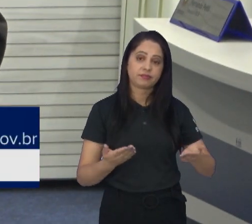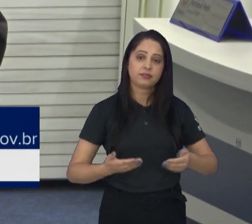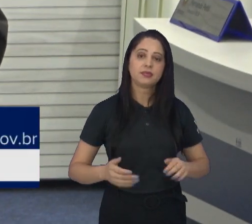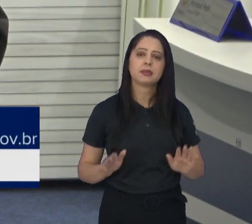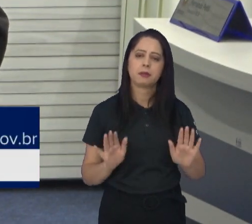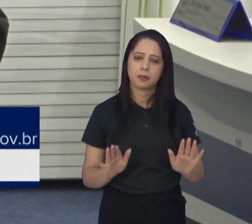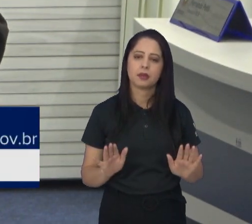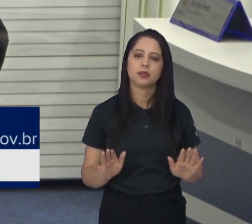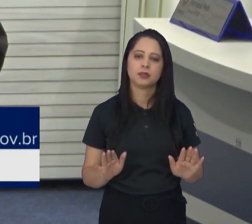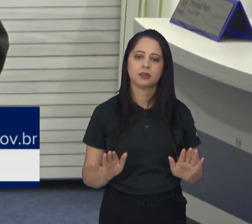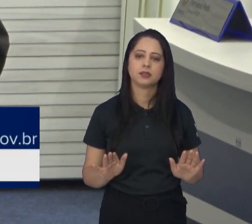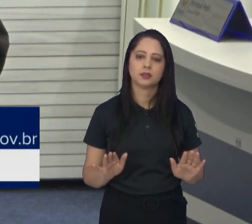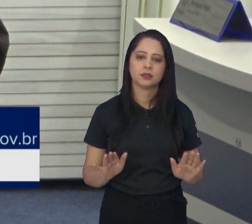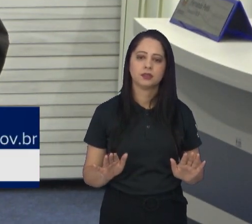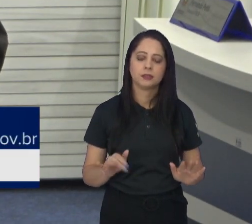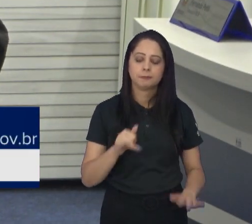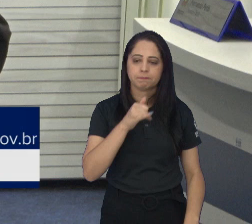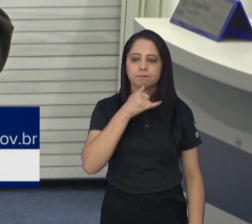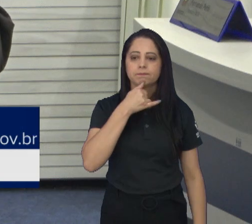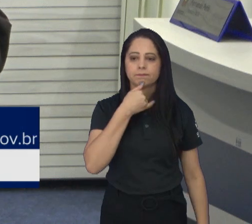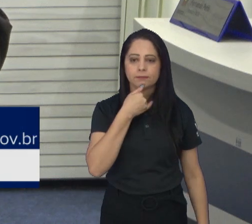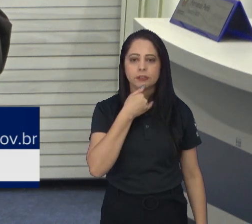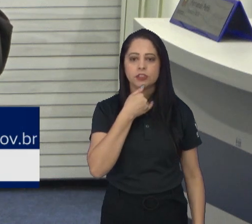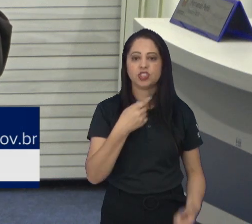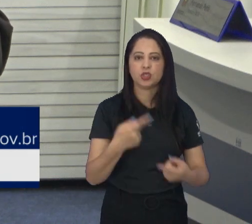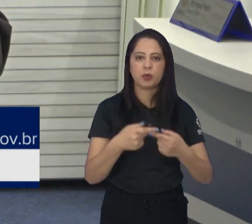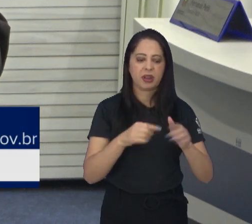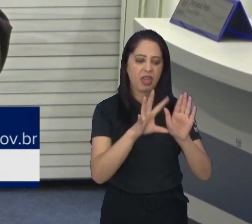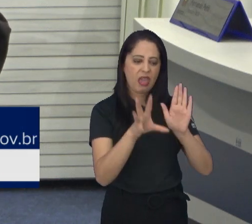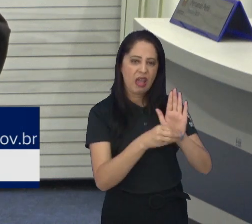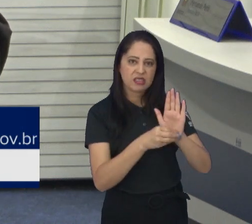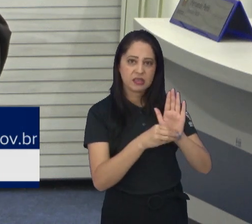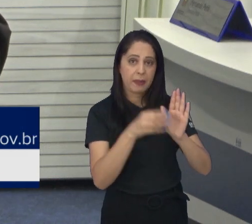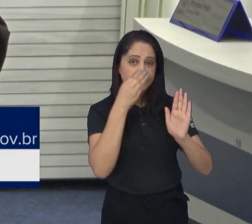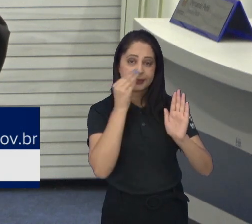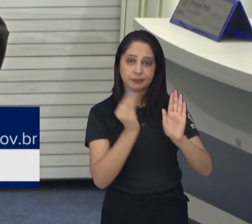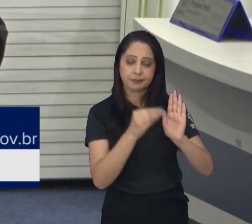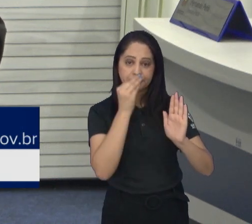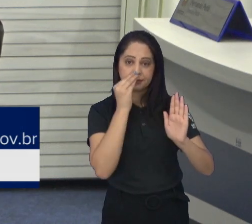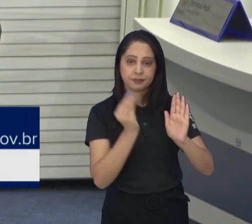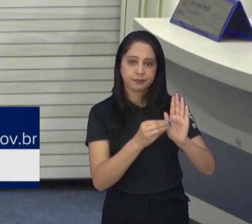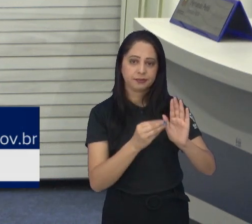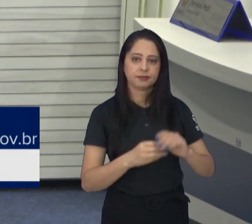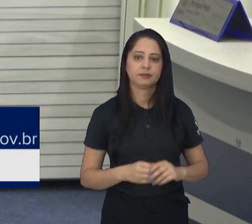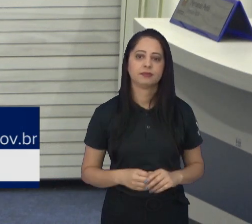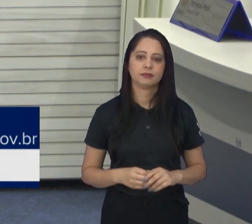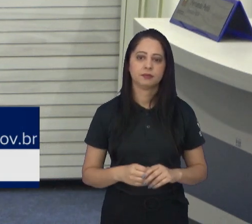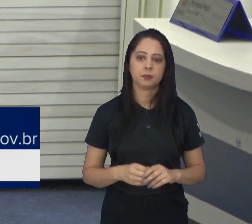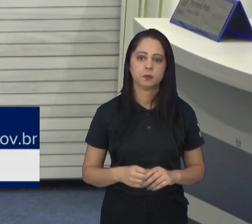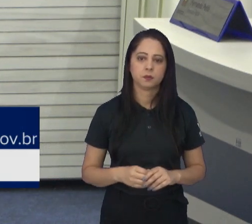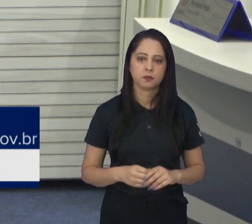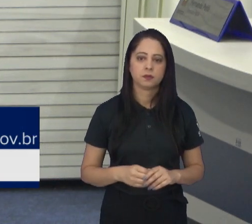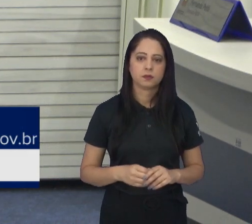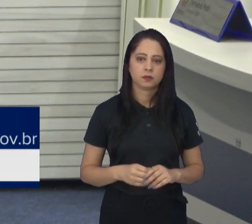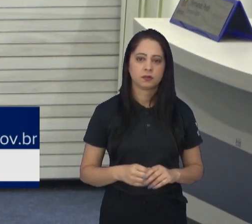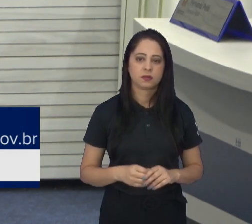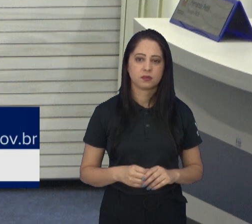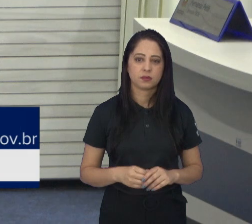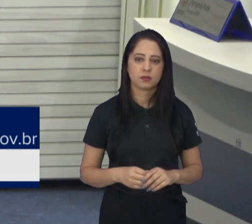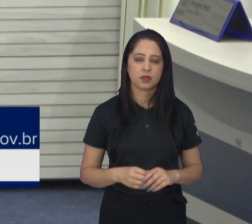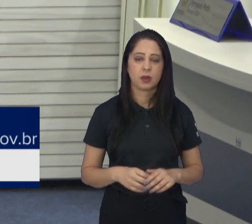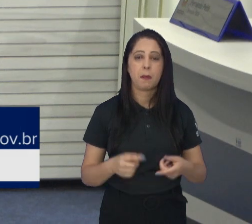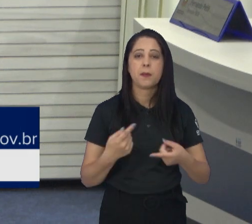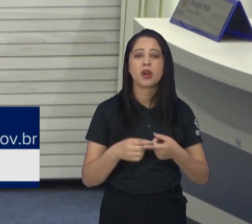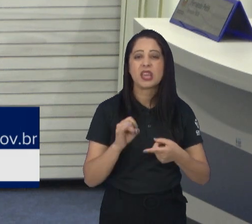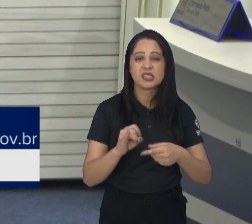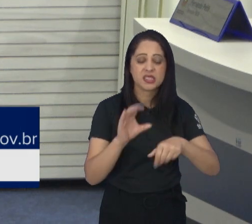Agora, lamenta que as emendas foram rejeitadas nas comissões, porque se houver